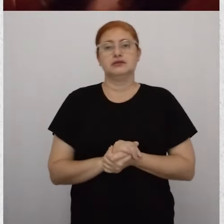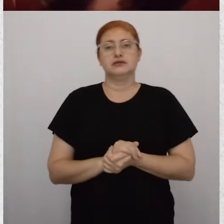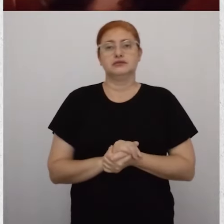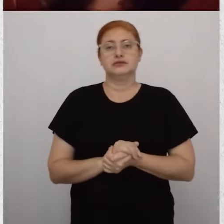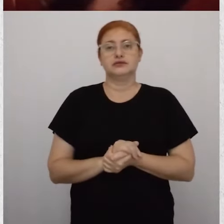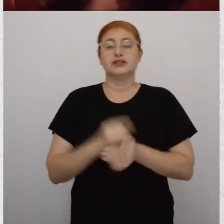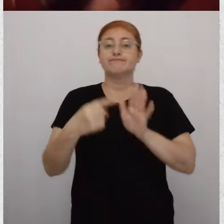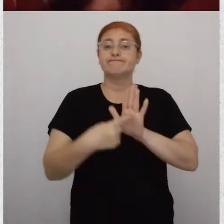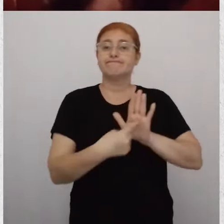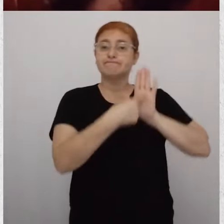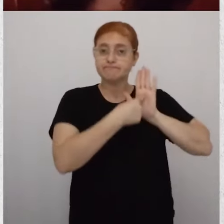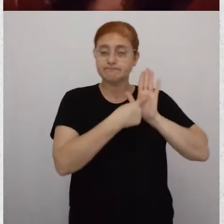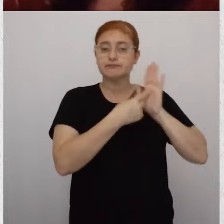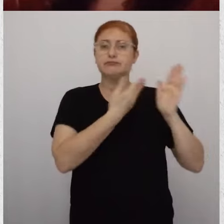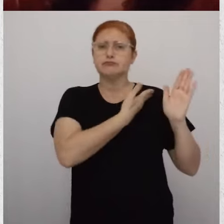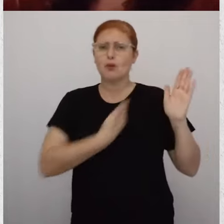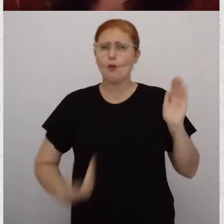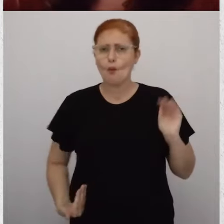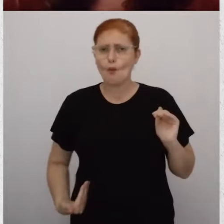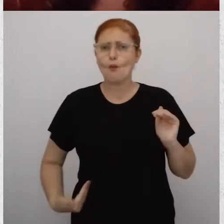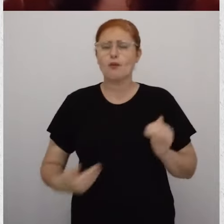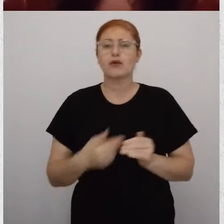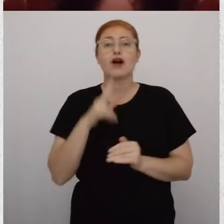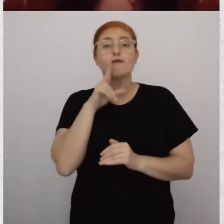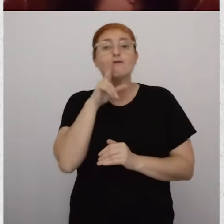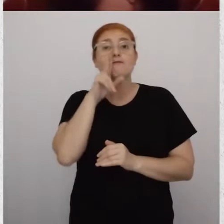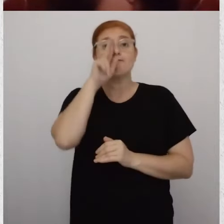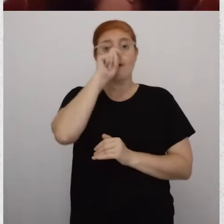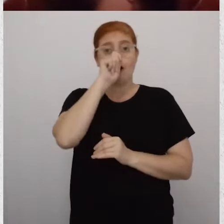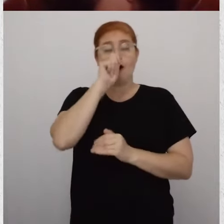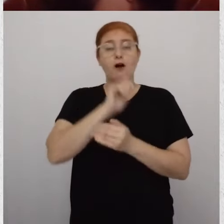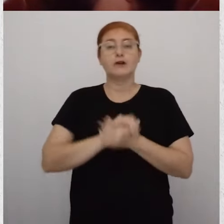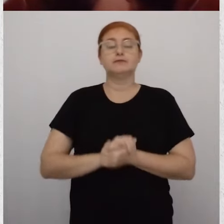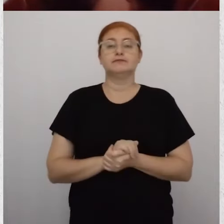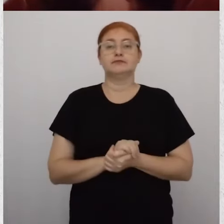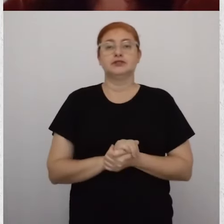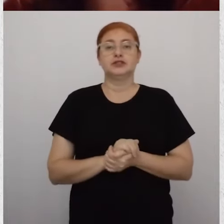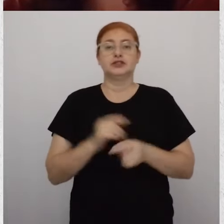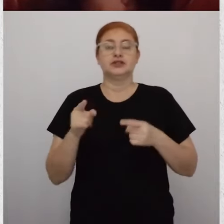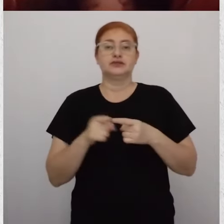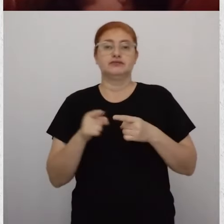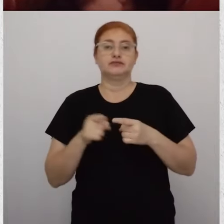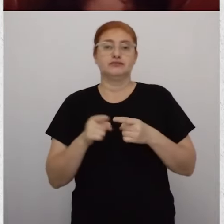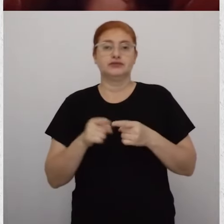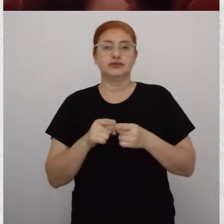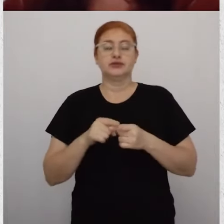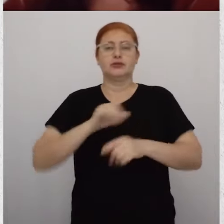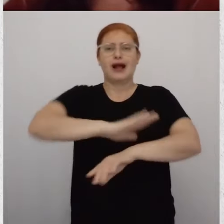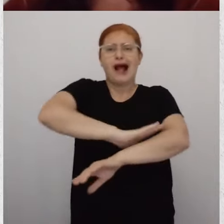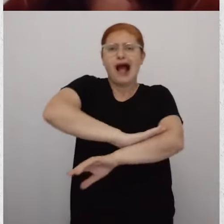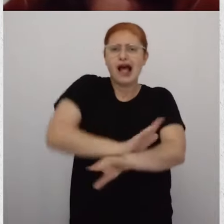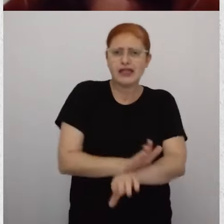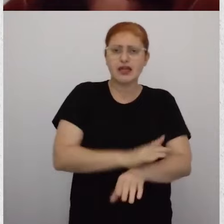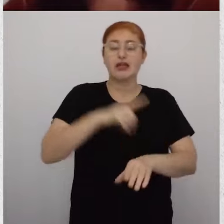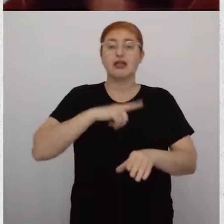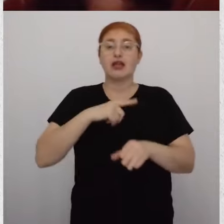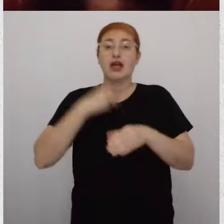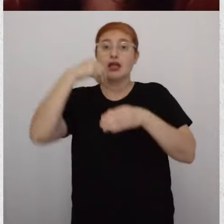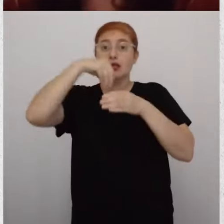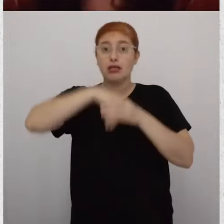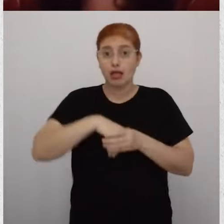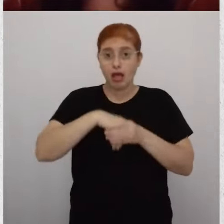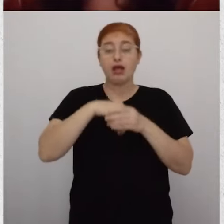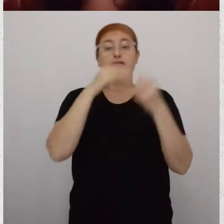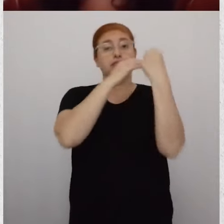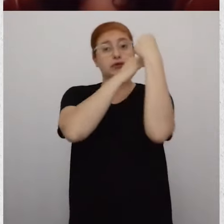de denúncia pública muito forte, sabe? Assim, de, tipo, do racismo que existe dentro do próprio feminismo,